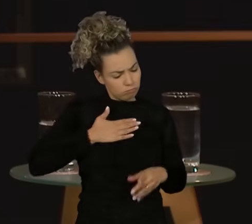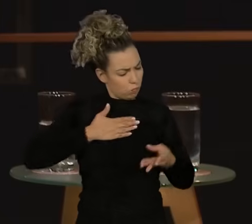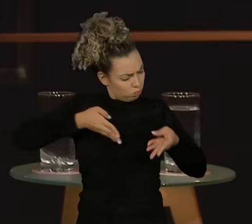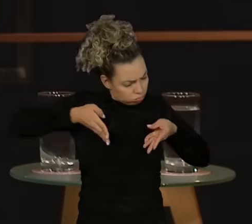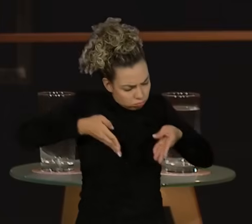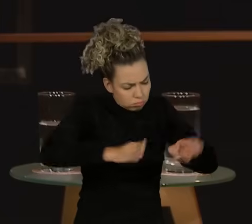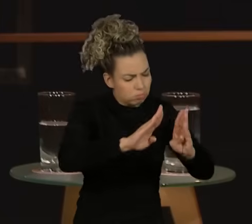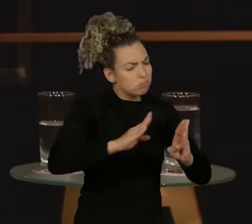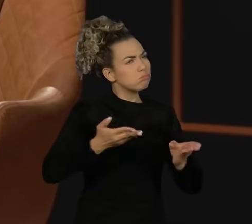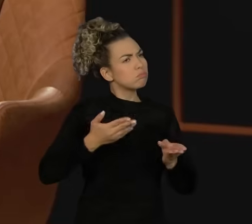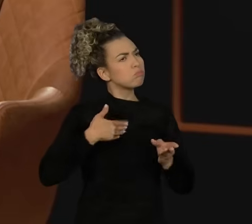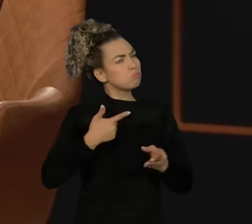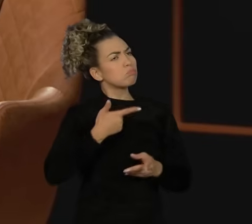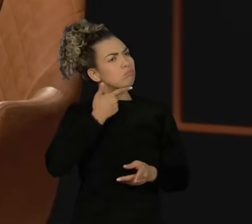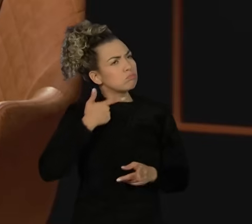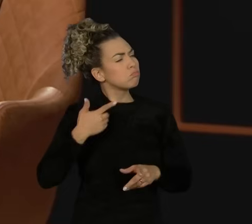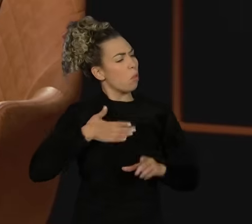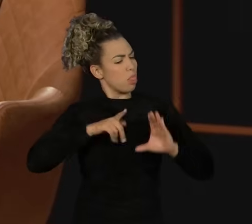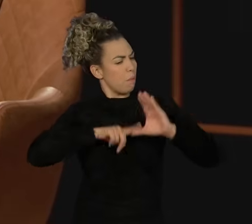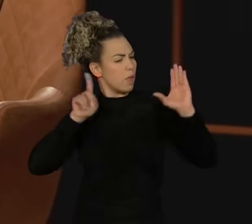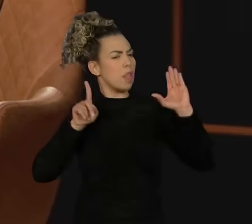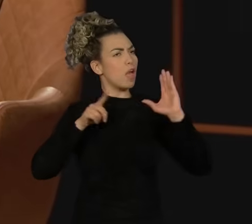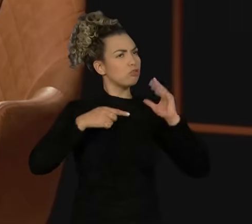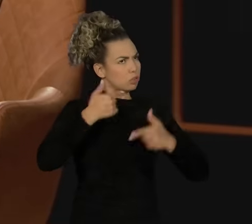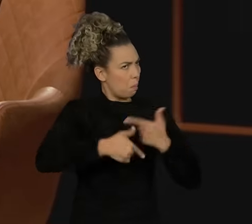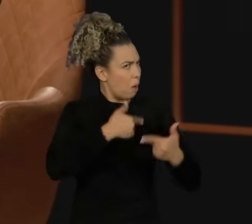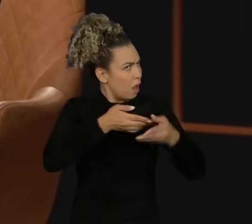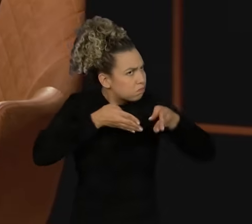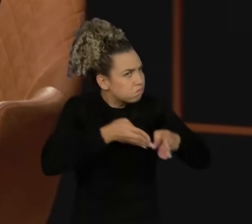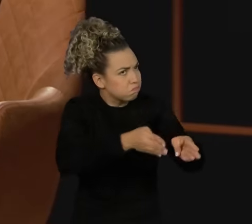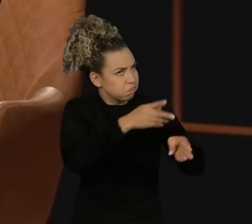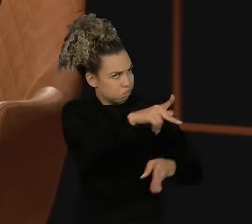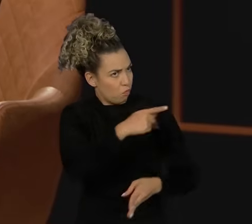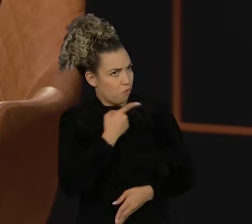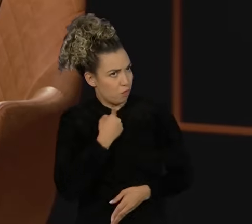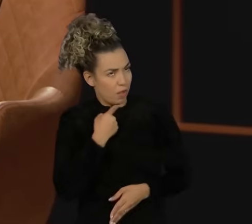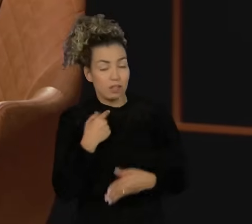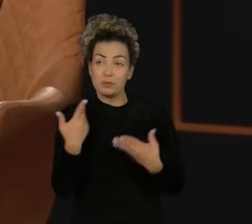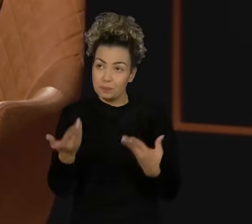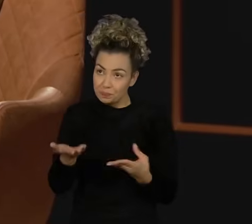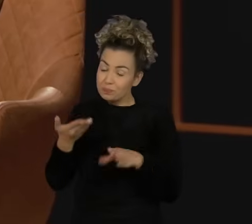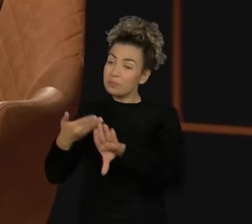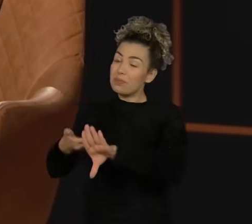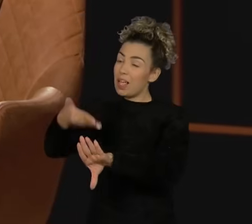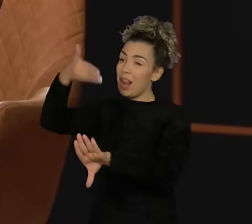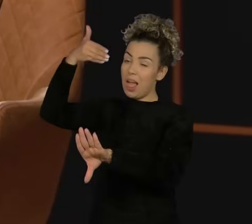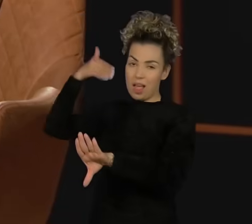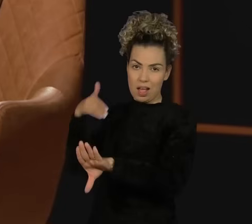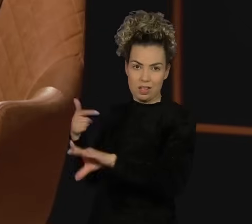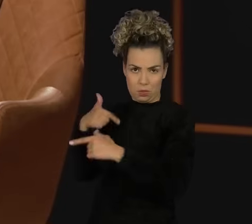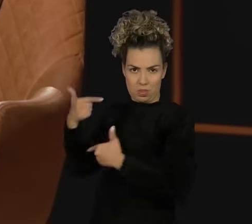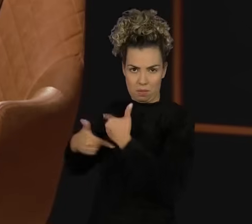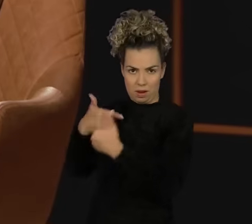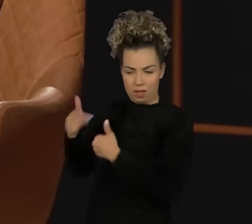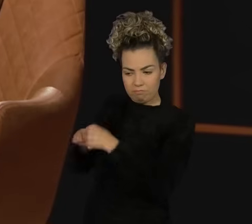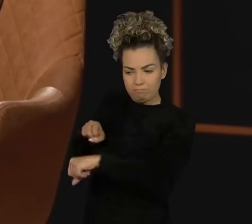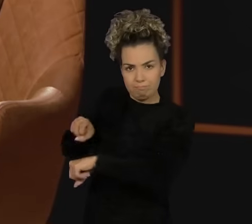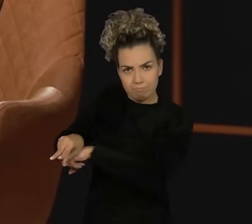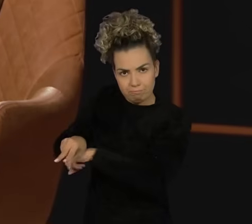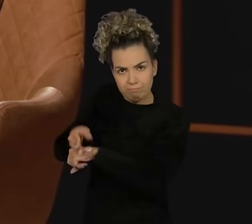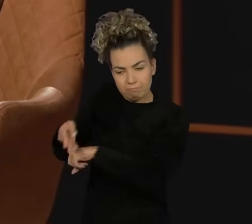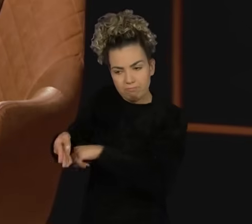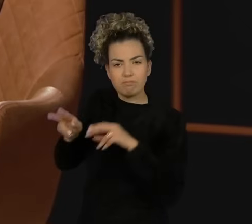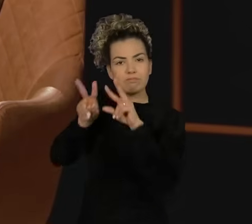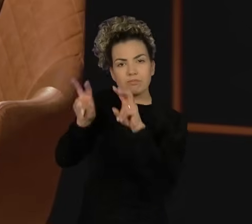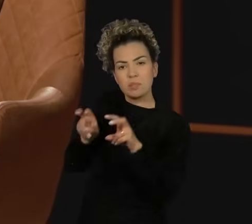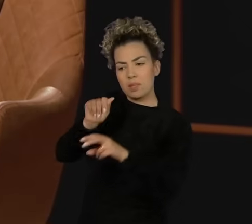independência dentro da carreira? Eu acho que sim. Lá atrás, quando eu produzi o Há Vagas, para mim foi uma necessidade um